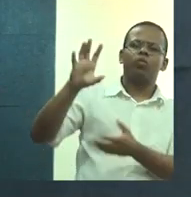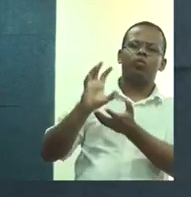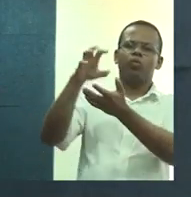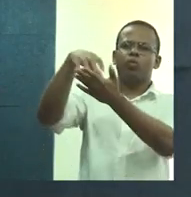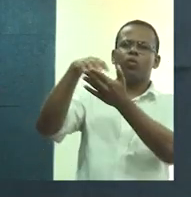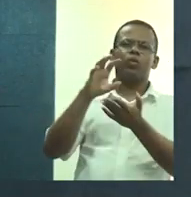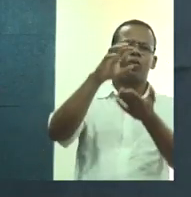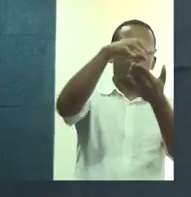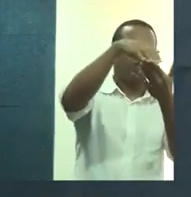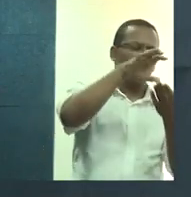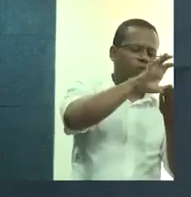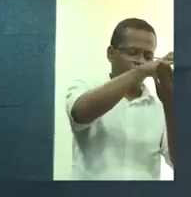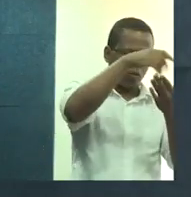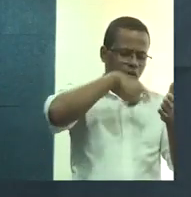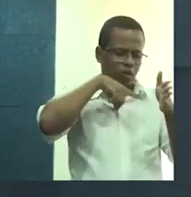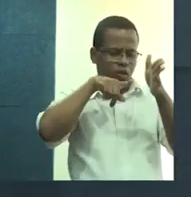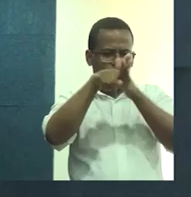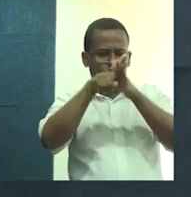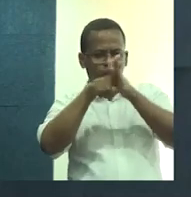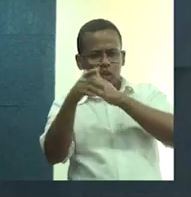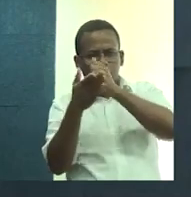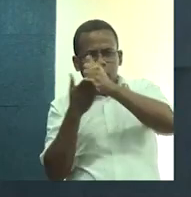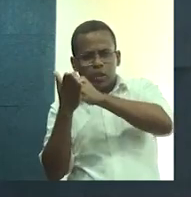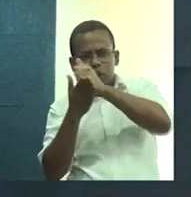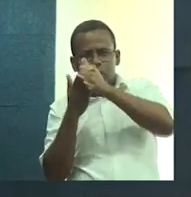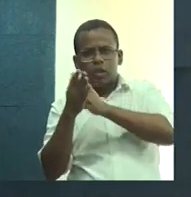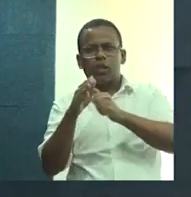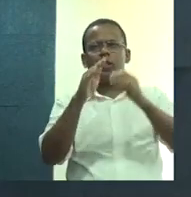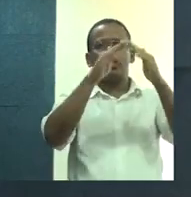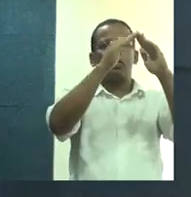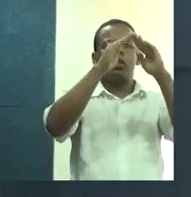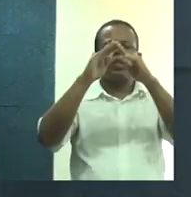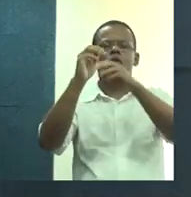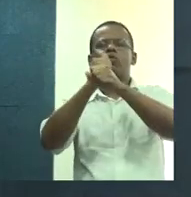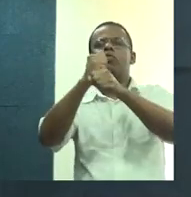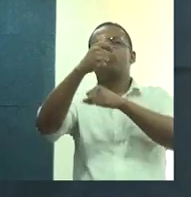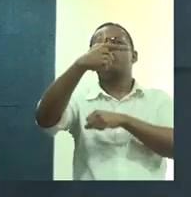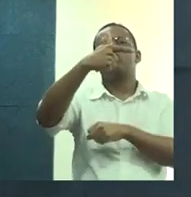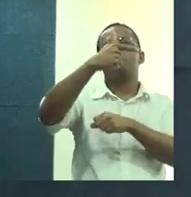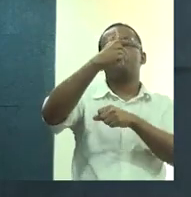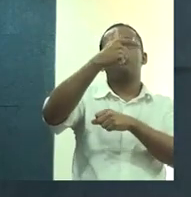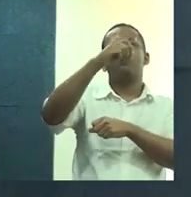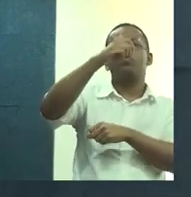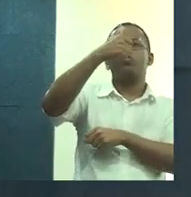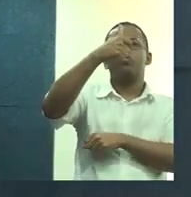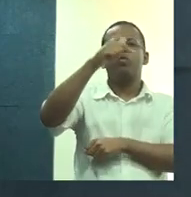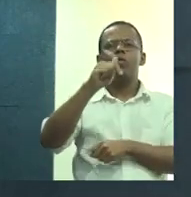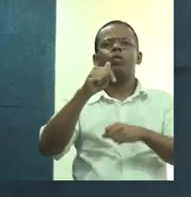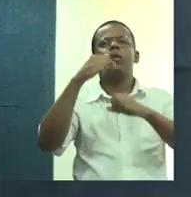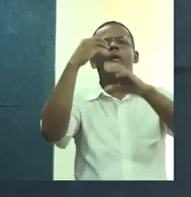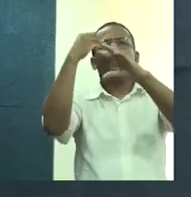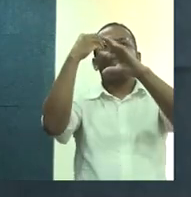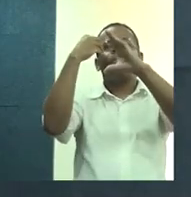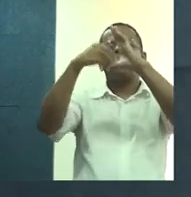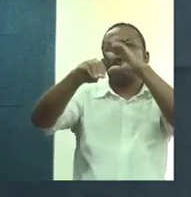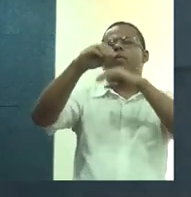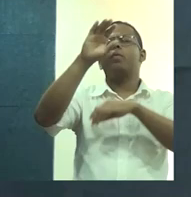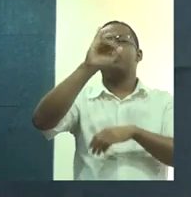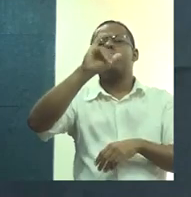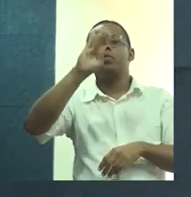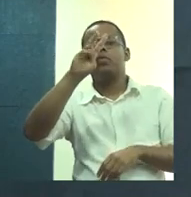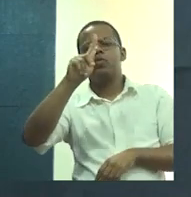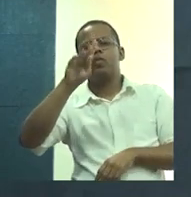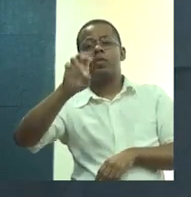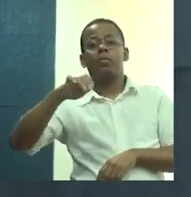baseado também no estudo da tipologia entre Urbana estudo 2017 publicado pelo IBGE Esse é um estudo